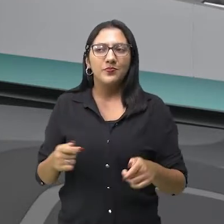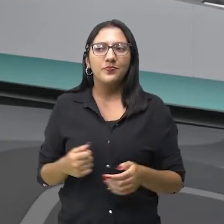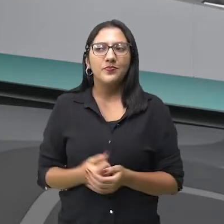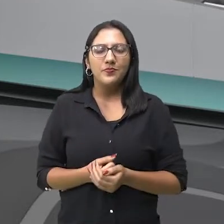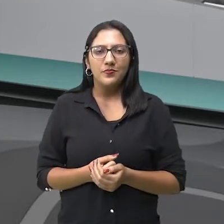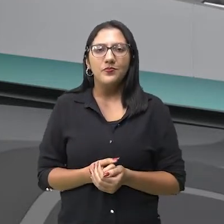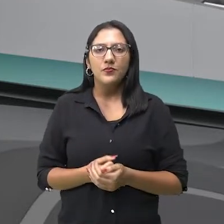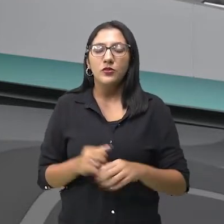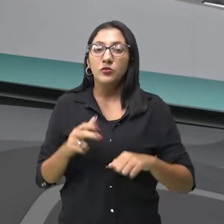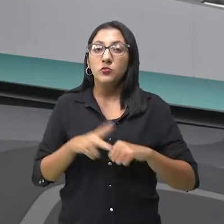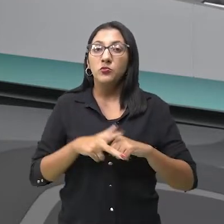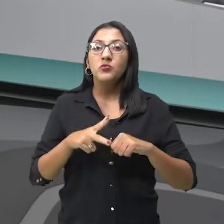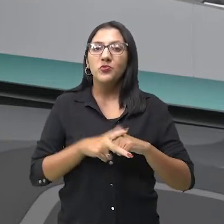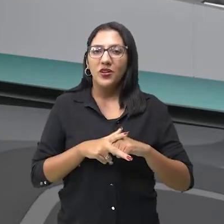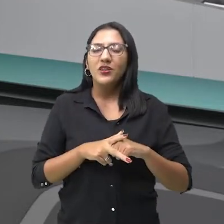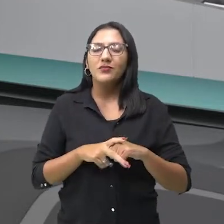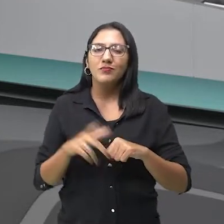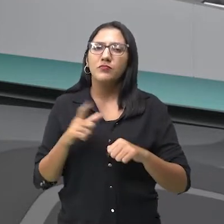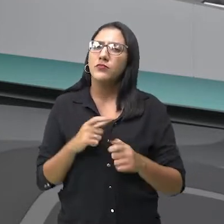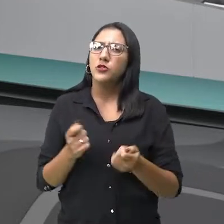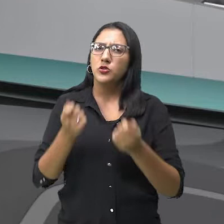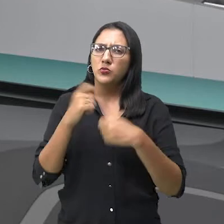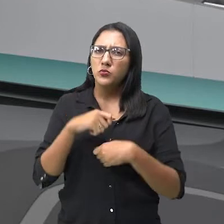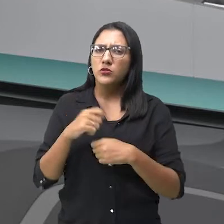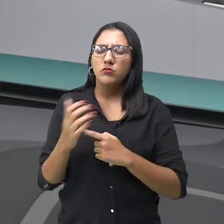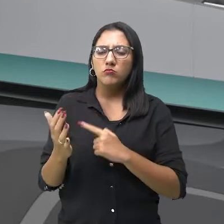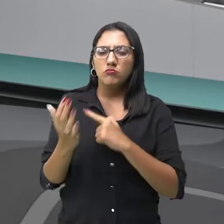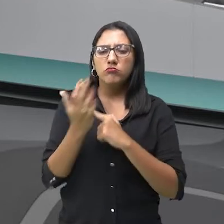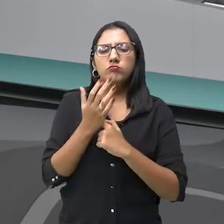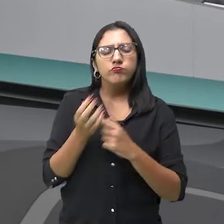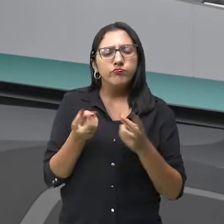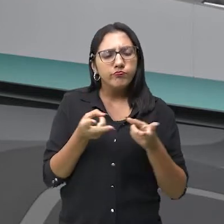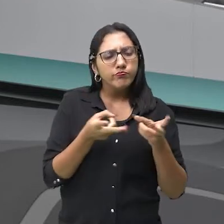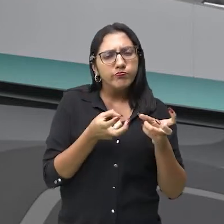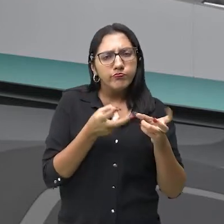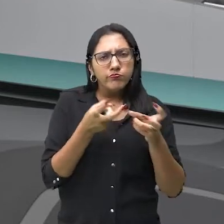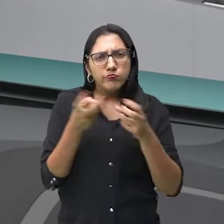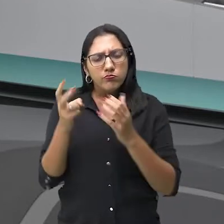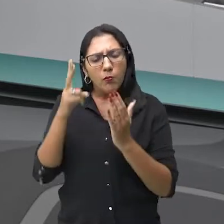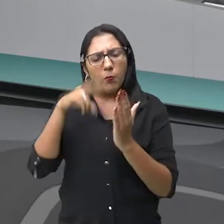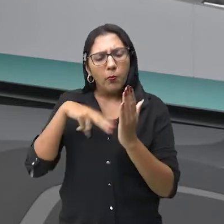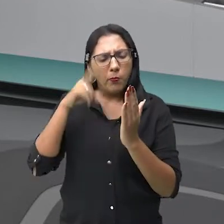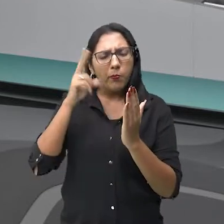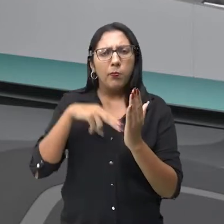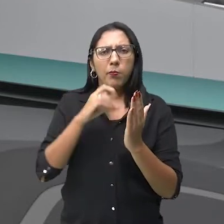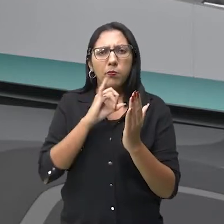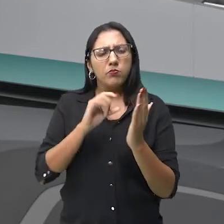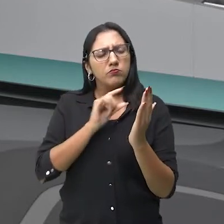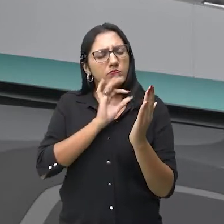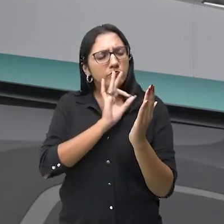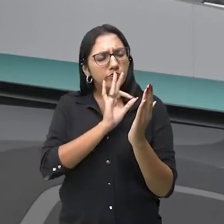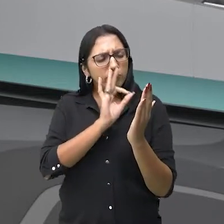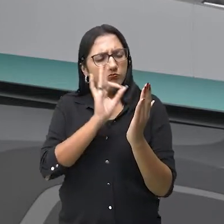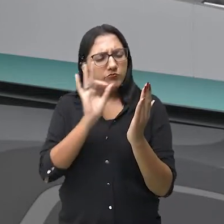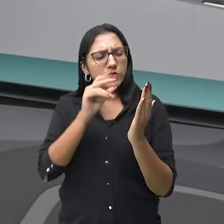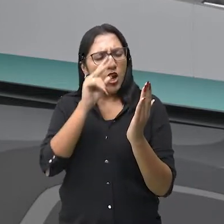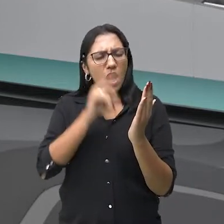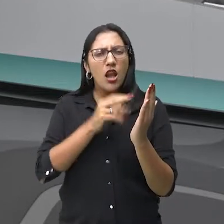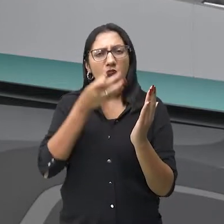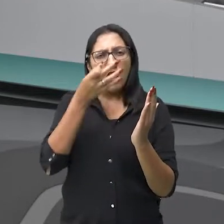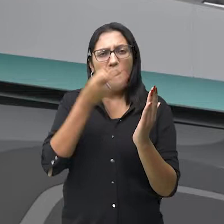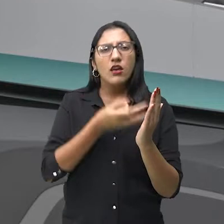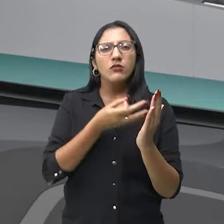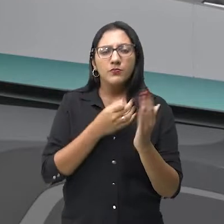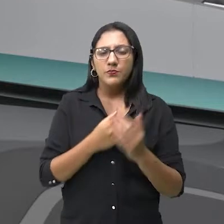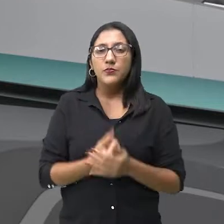classe gramatical dos verbos, que vai me ajudar também a observar se a sequência do texto está correta